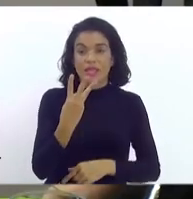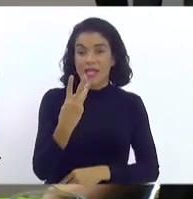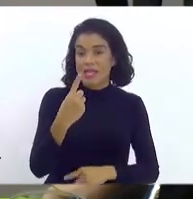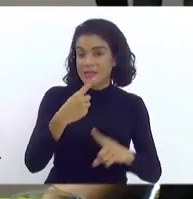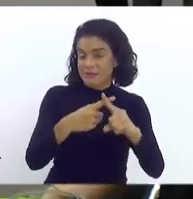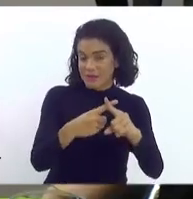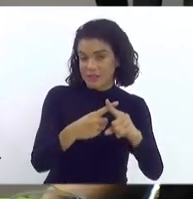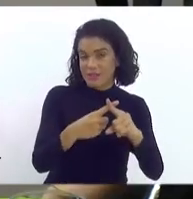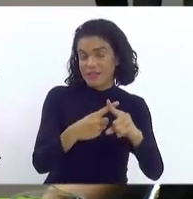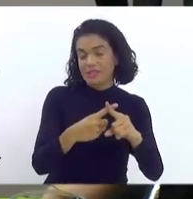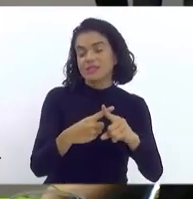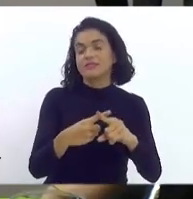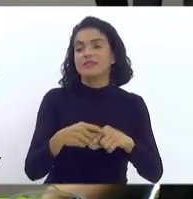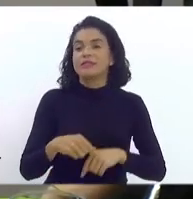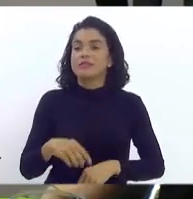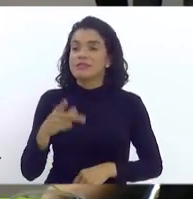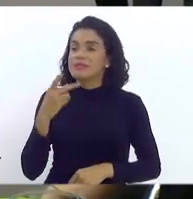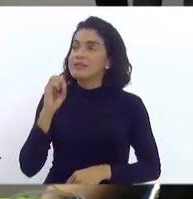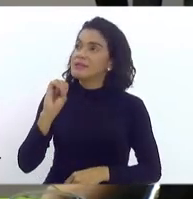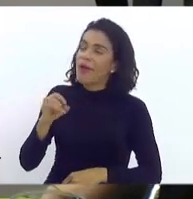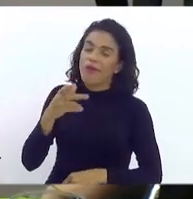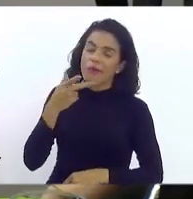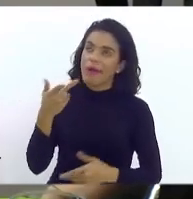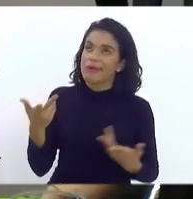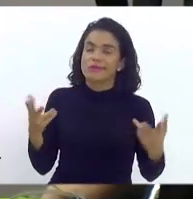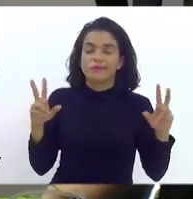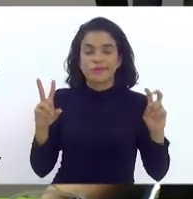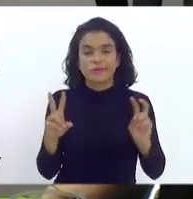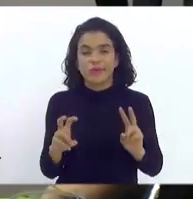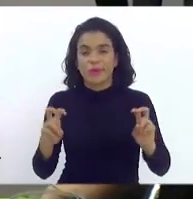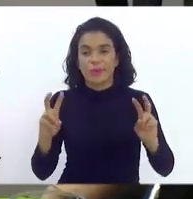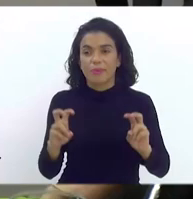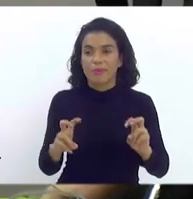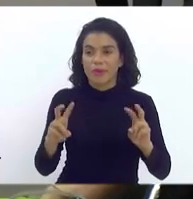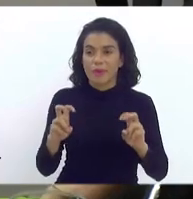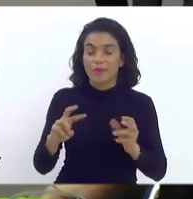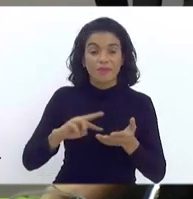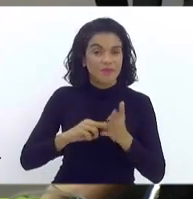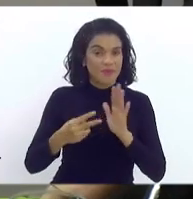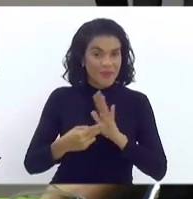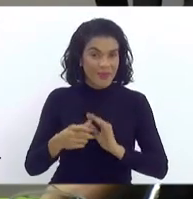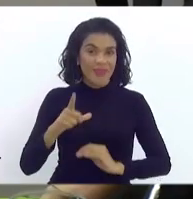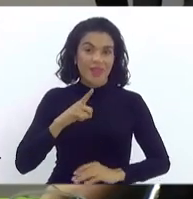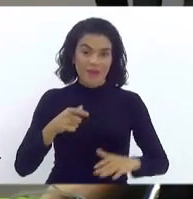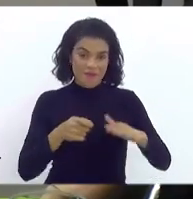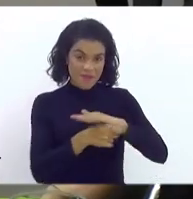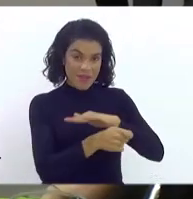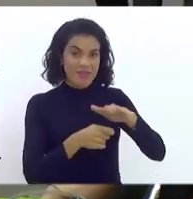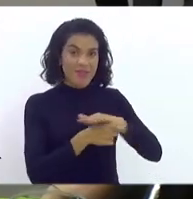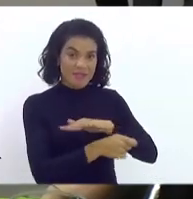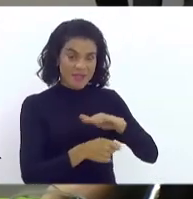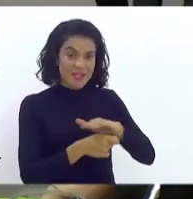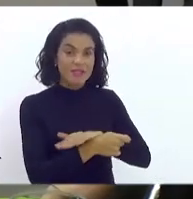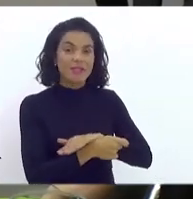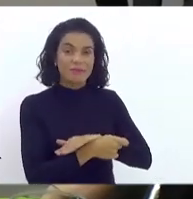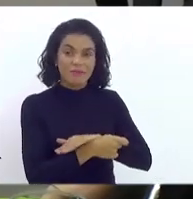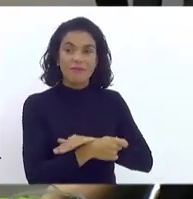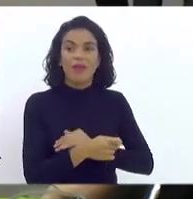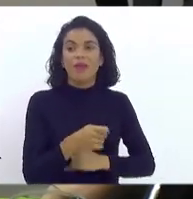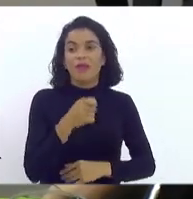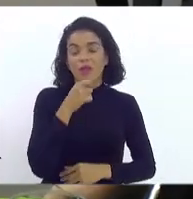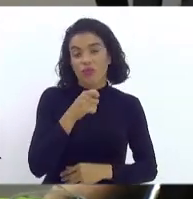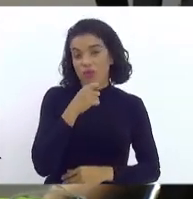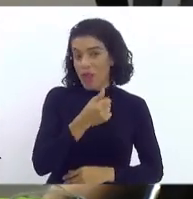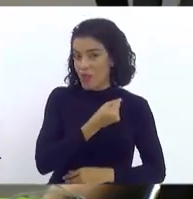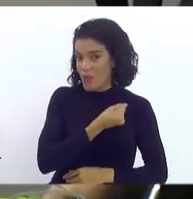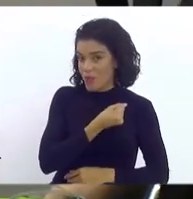nossa base de ativos. É, se eu falar sobre... É, isso quer dizer o quê? Que a gente tem investimentos ali que estão depreciados e que não são